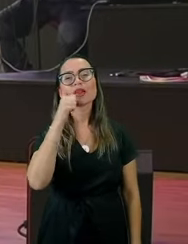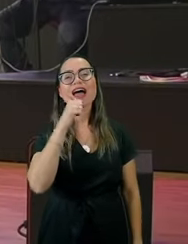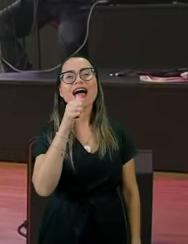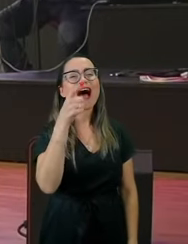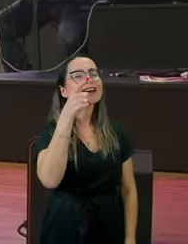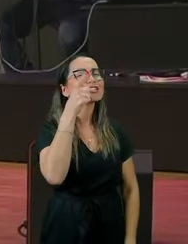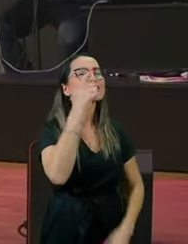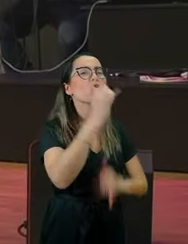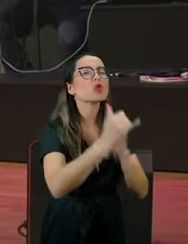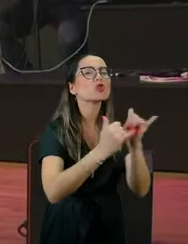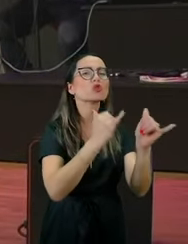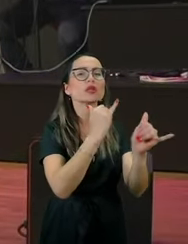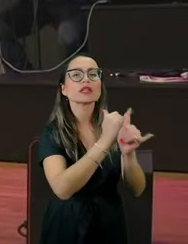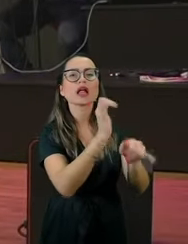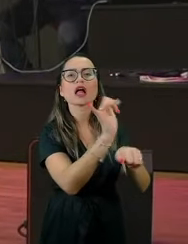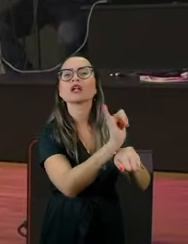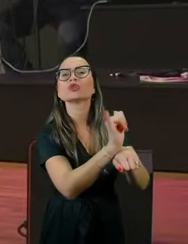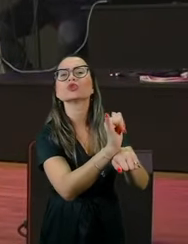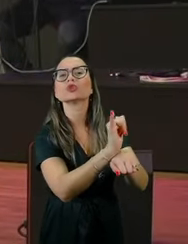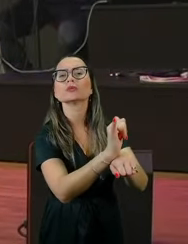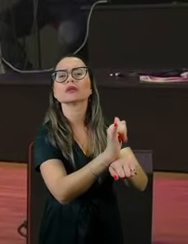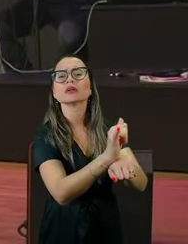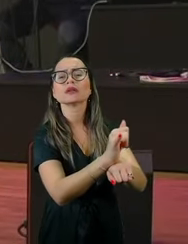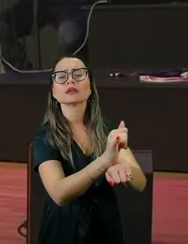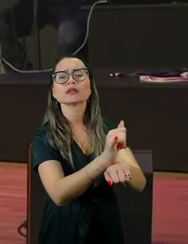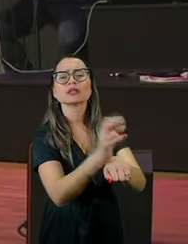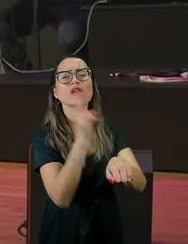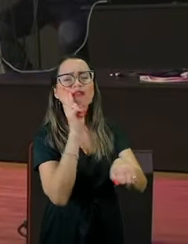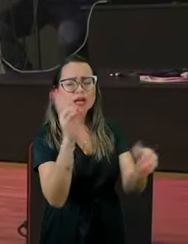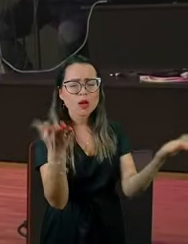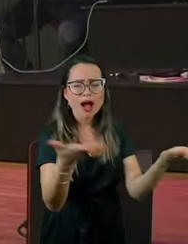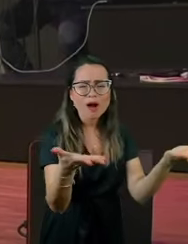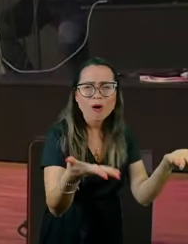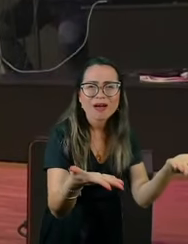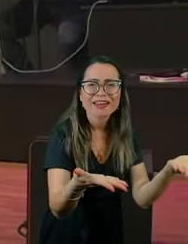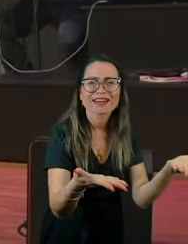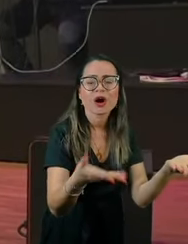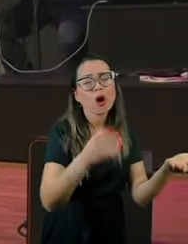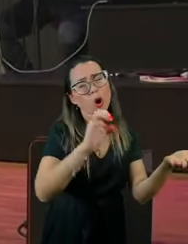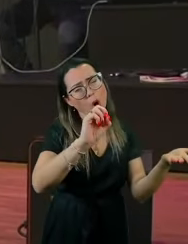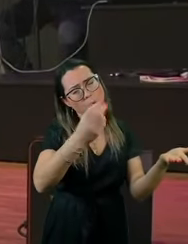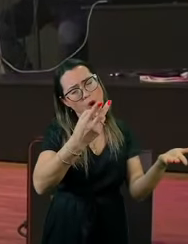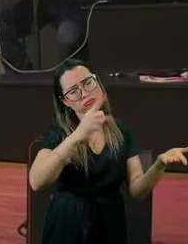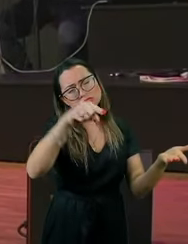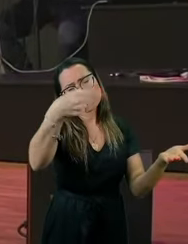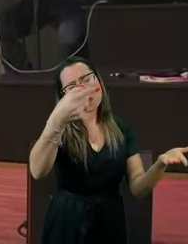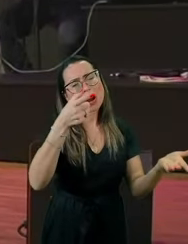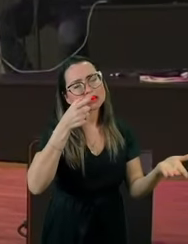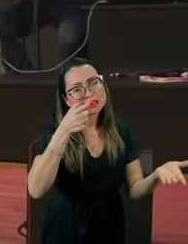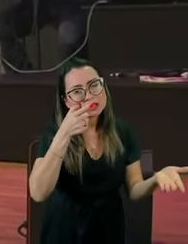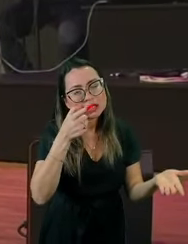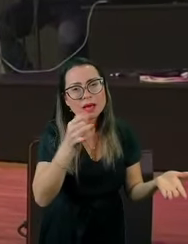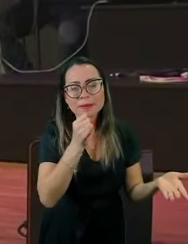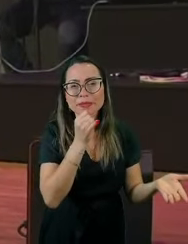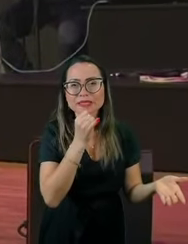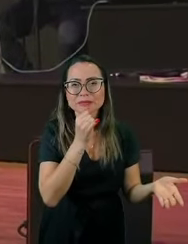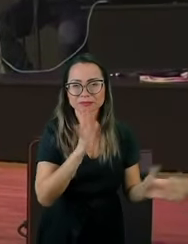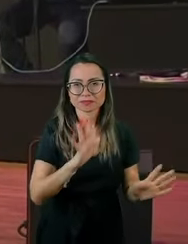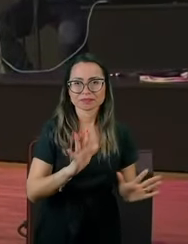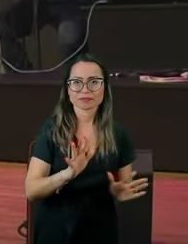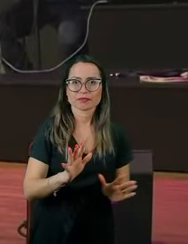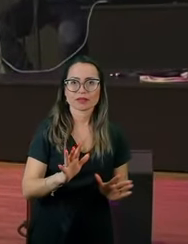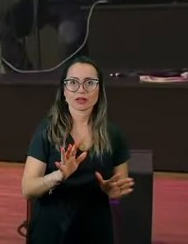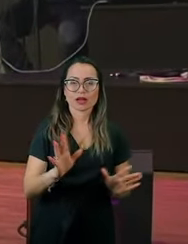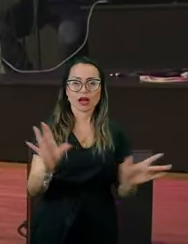vão assistir depois. As conexões rasgam a distância. Elas não estão